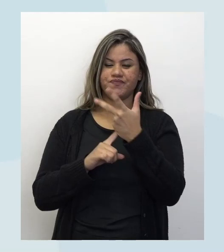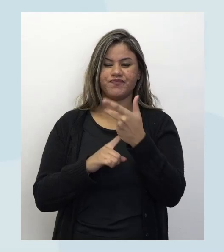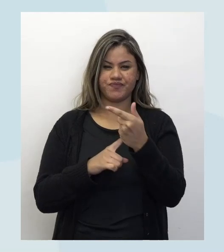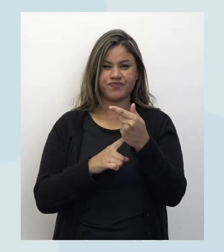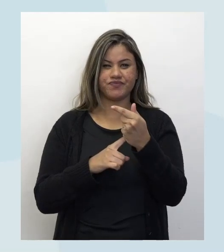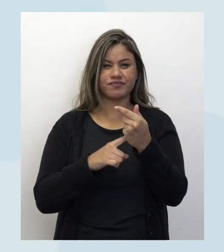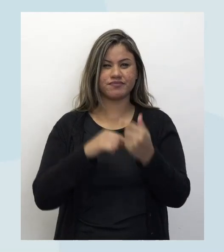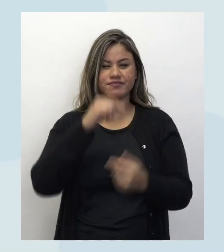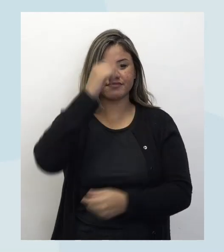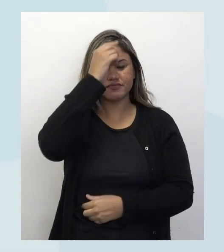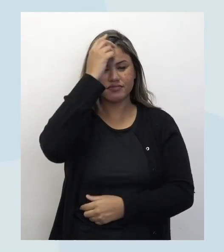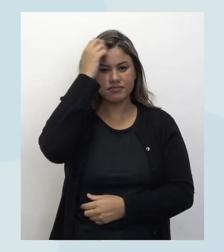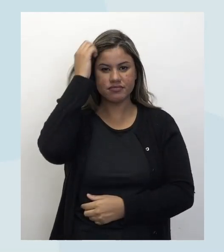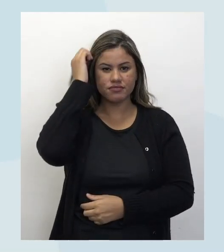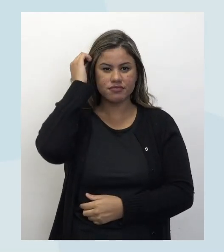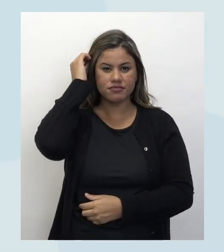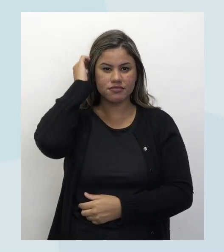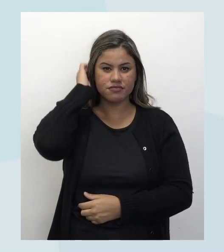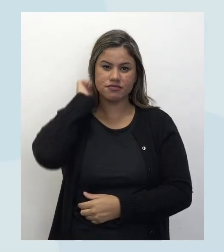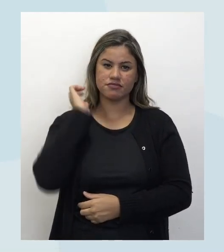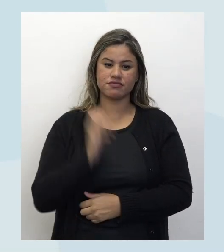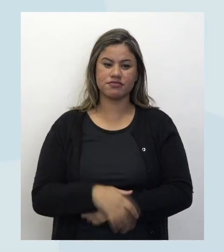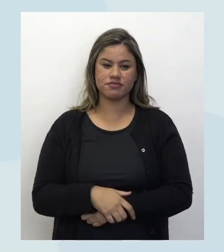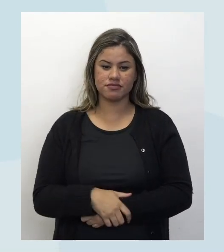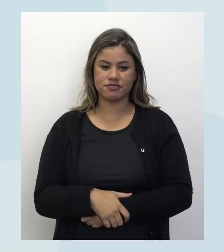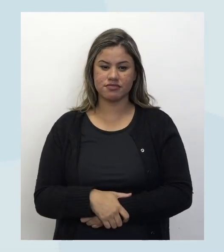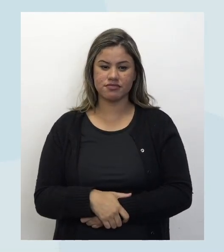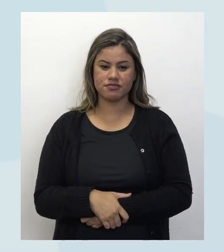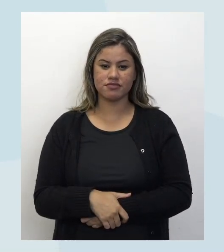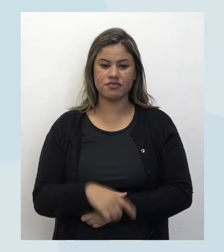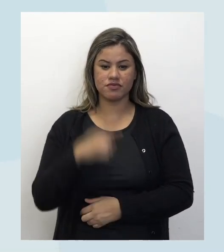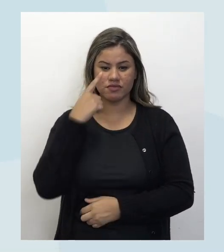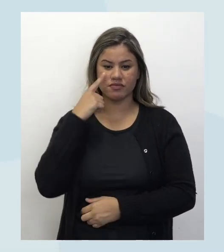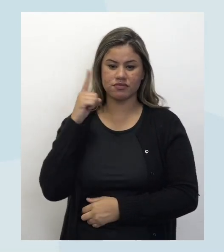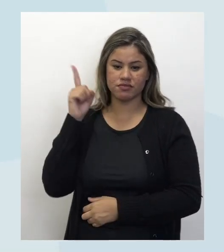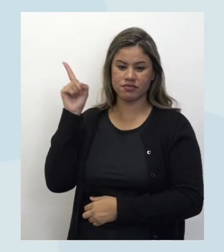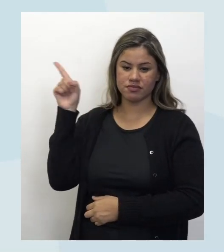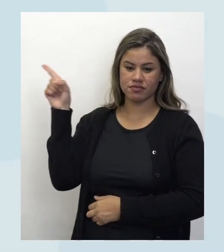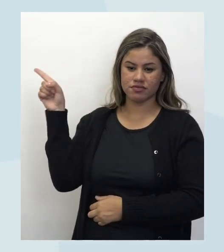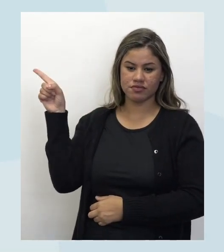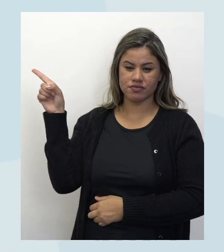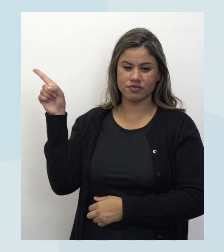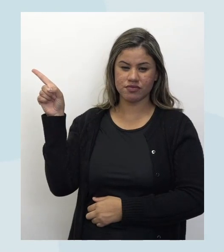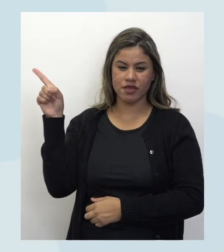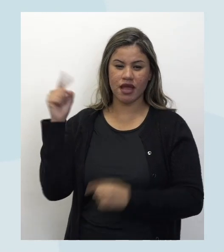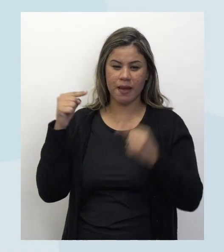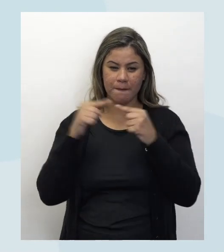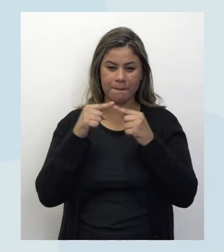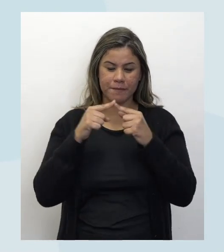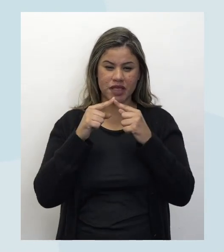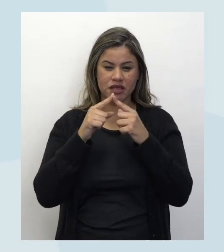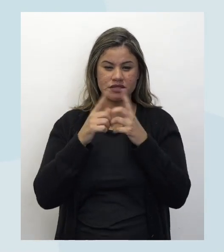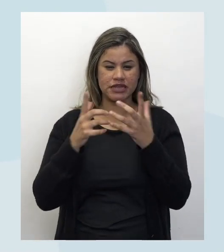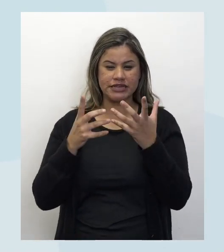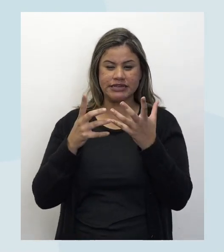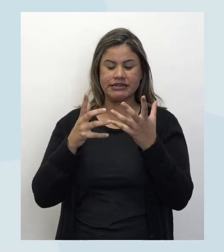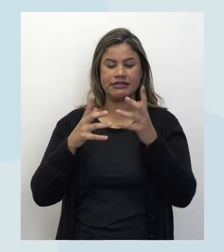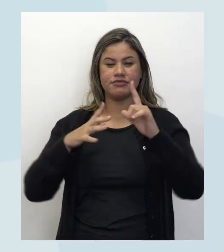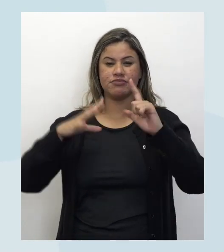nessa imagem aí do Laocoonte, né, que é uma figura mitológica aí, e vocês vejam como é dramática,